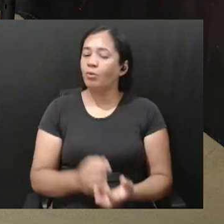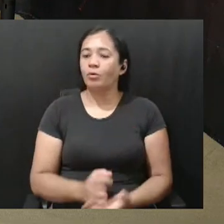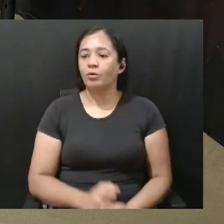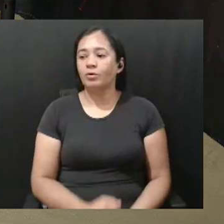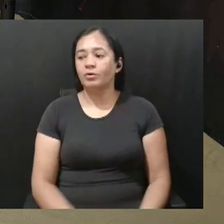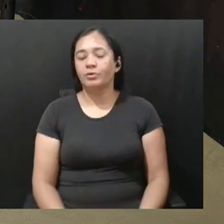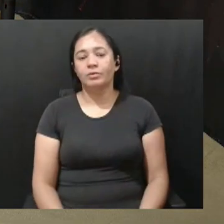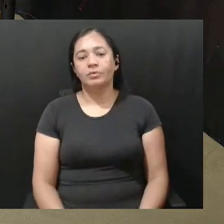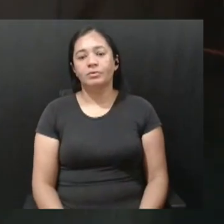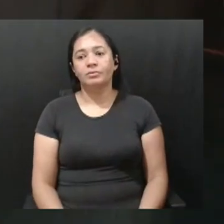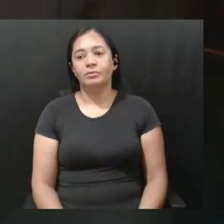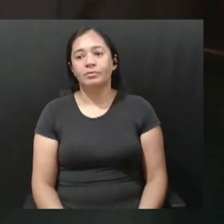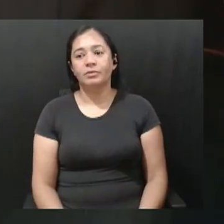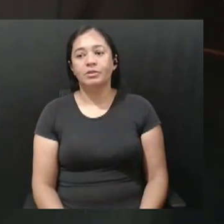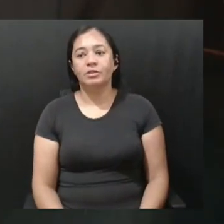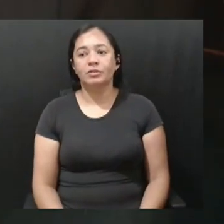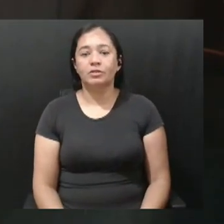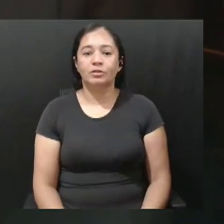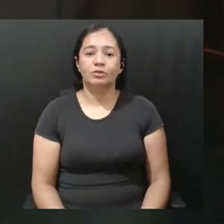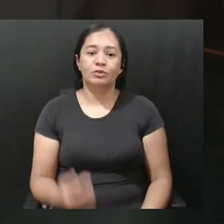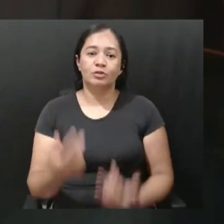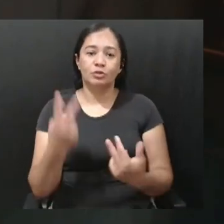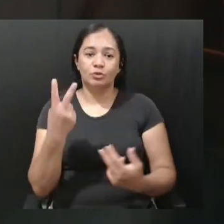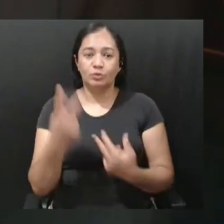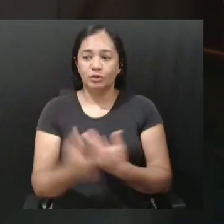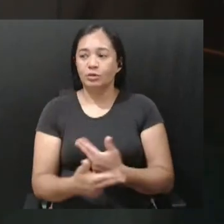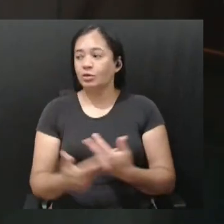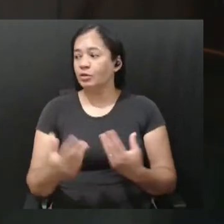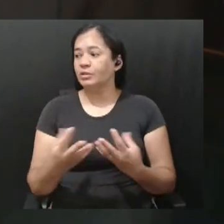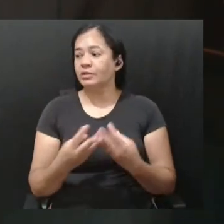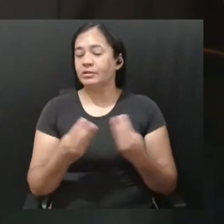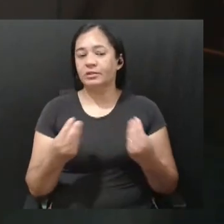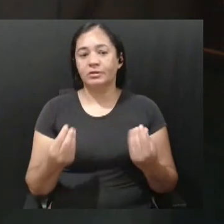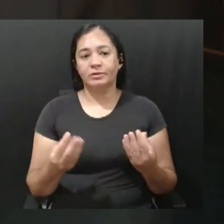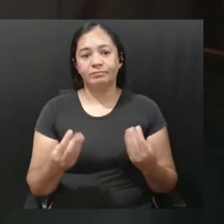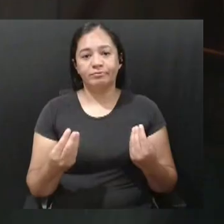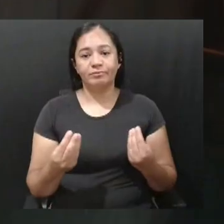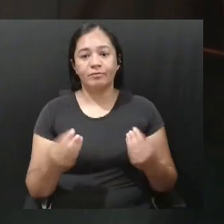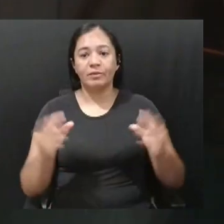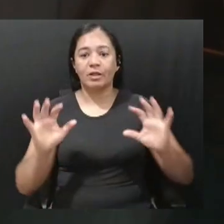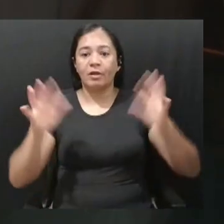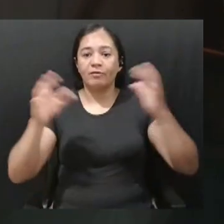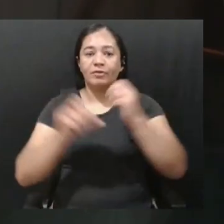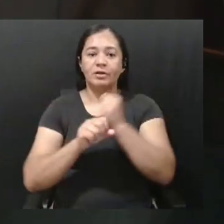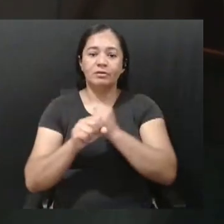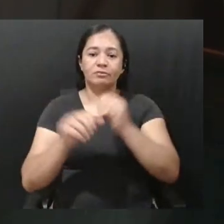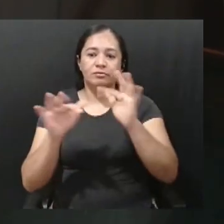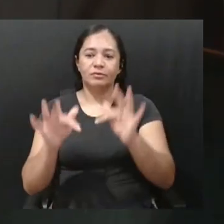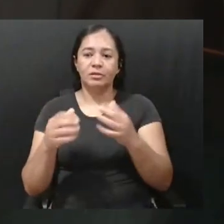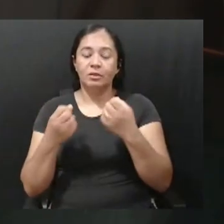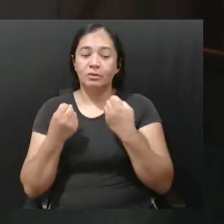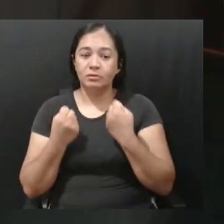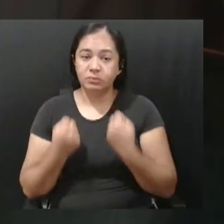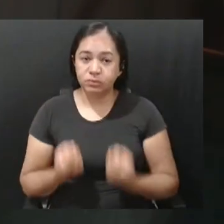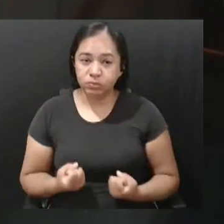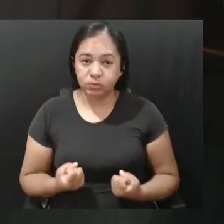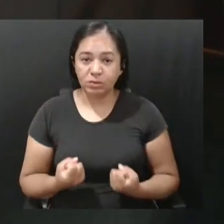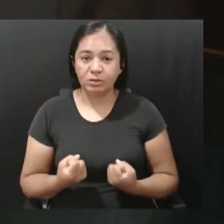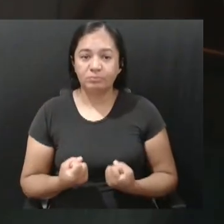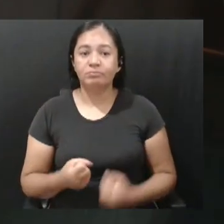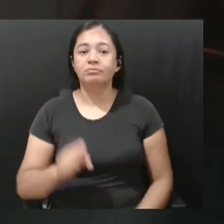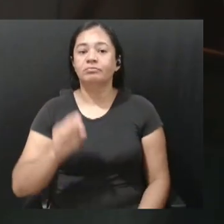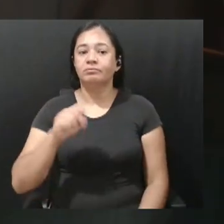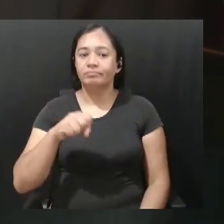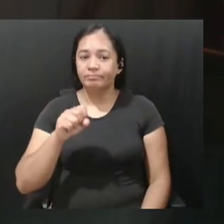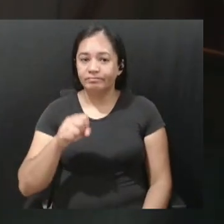situações sensíveis, né? A celebração de fim de ano que traz um peso, gente, é pesado demais, tanto